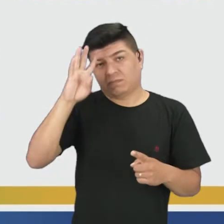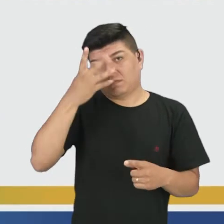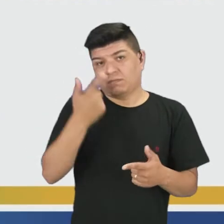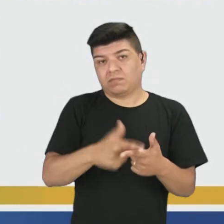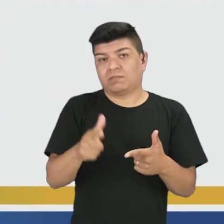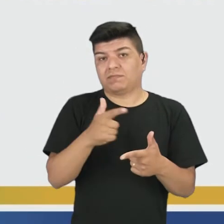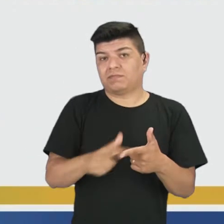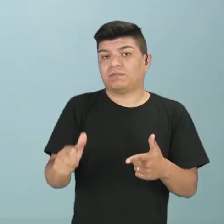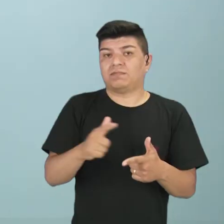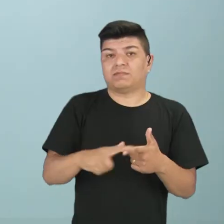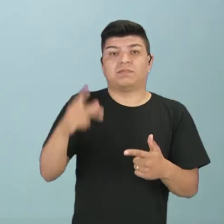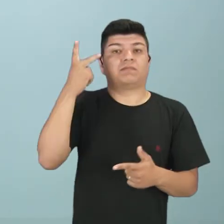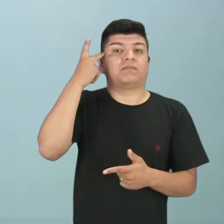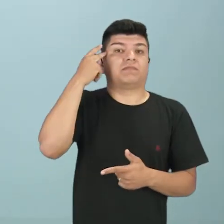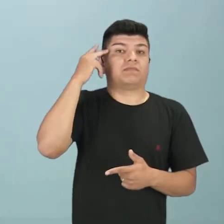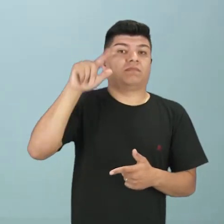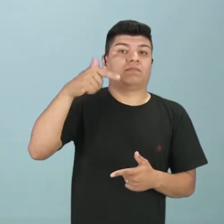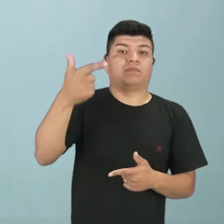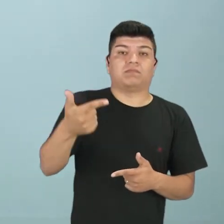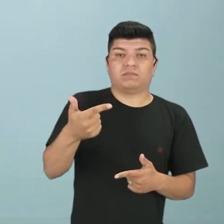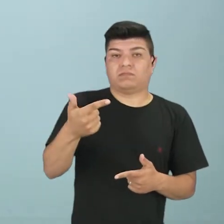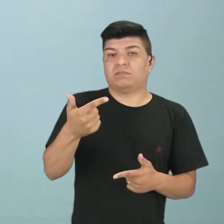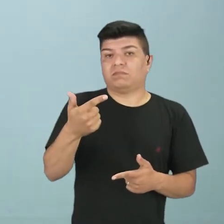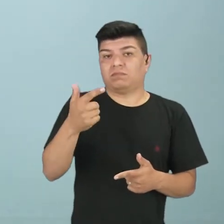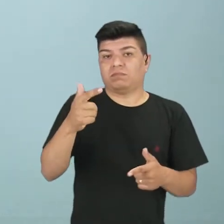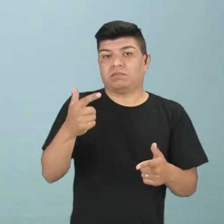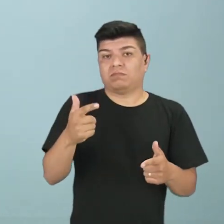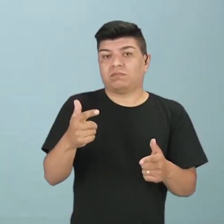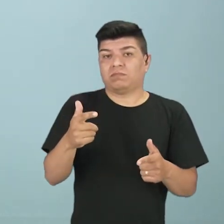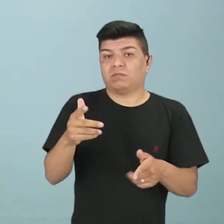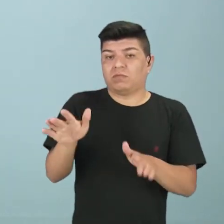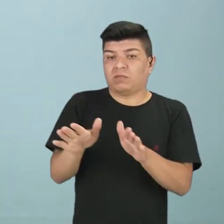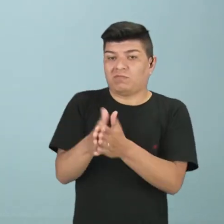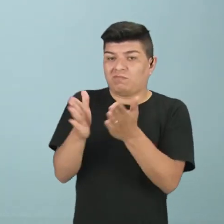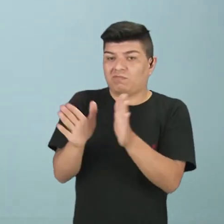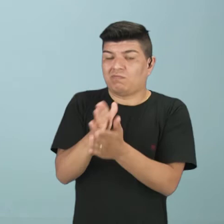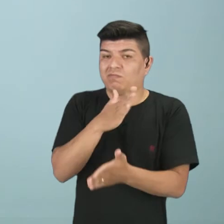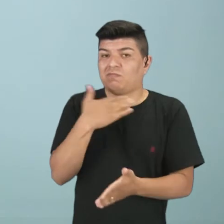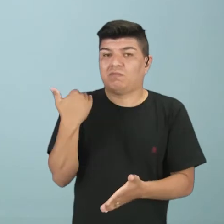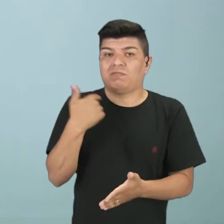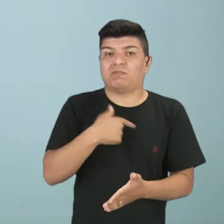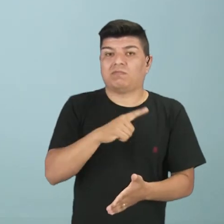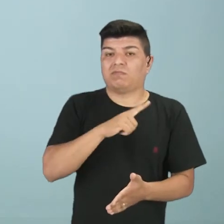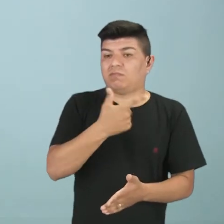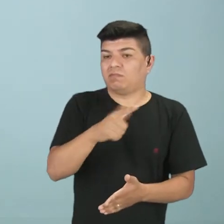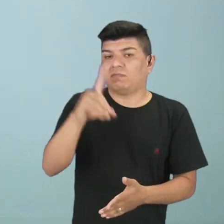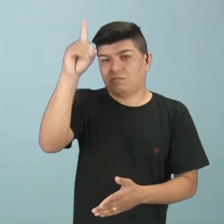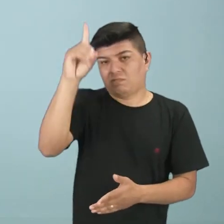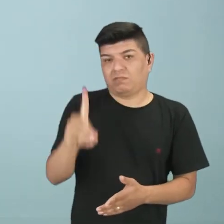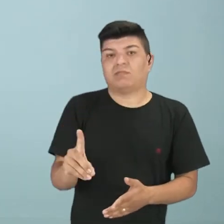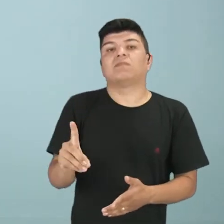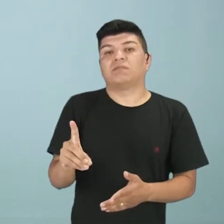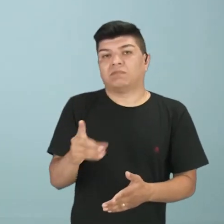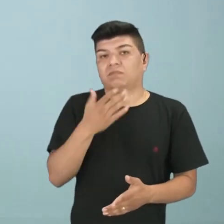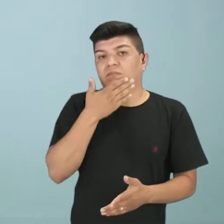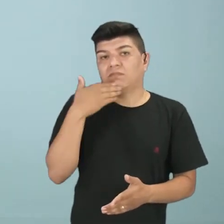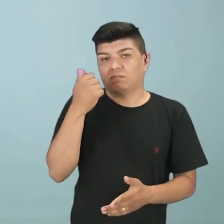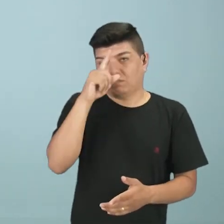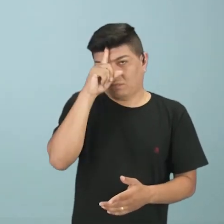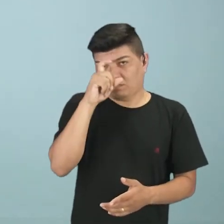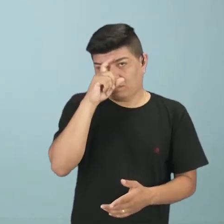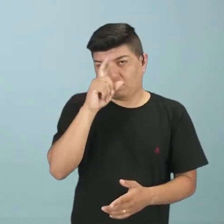resolvem problemas que normalmente, em outros casos, os pobres morrem sem ter direito a ter acesso a esses